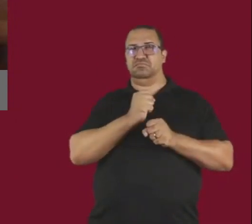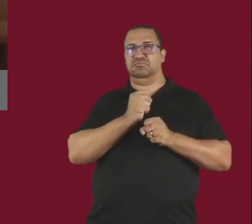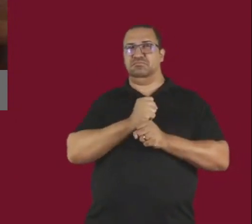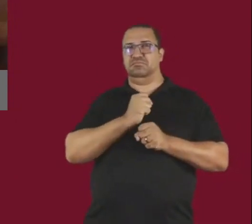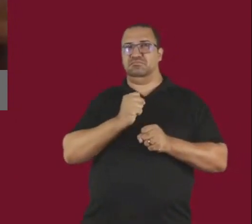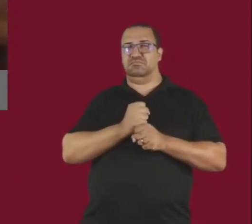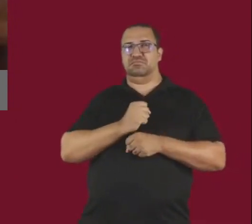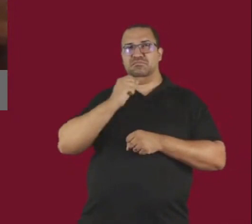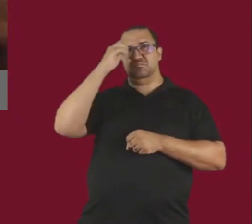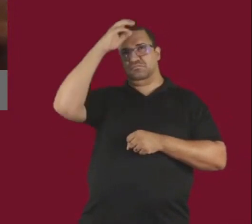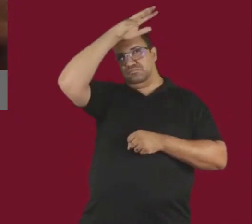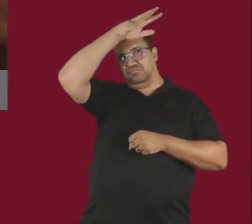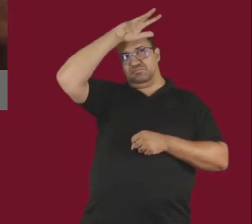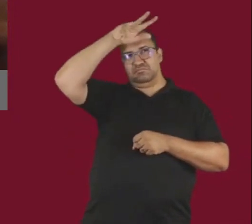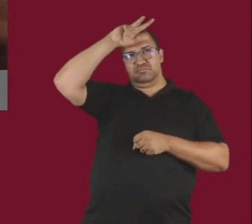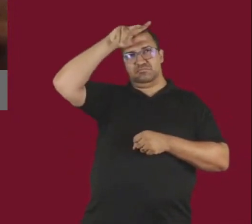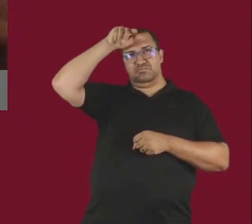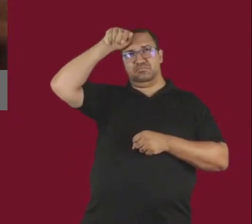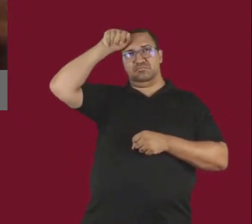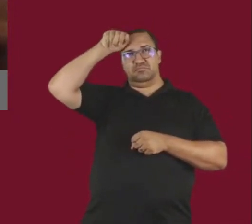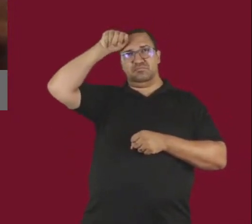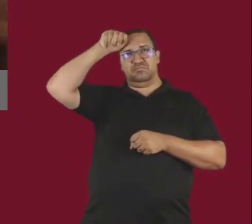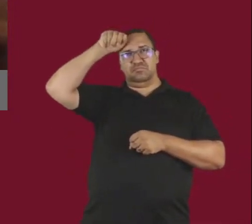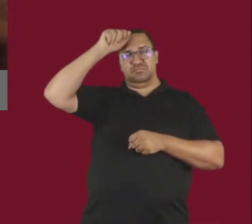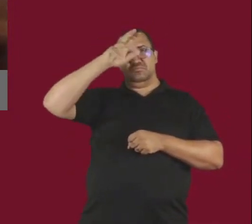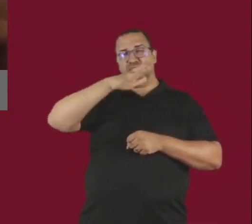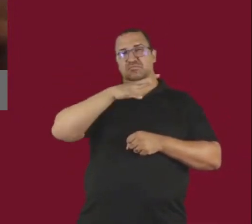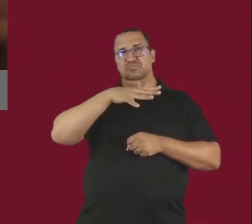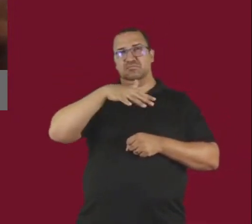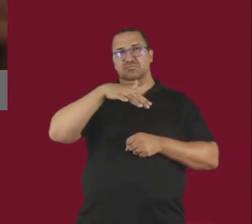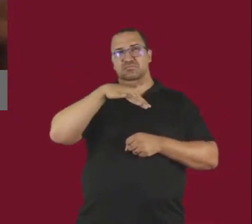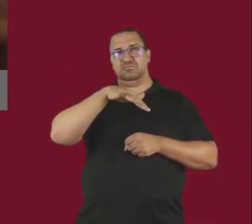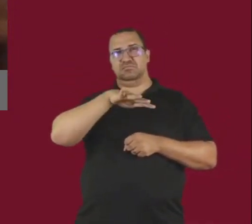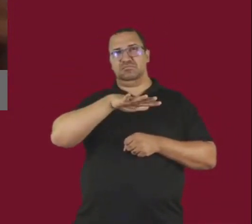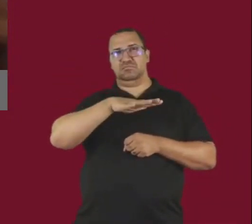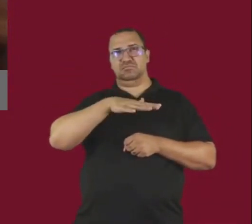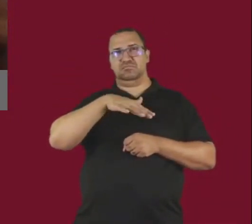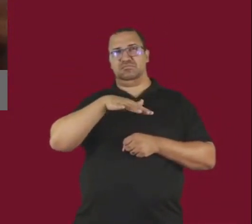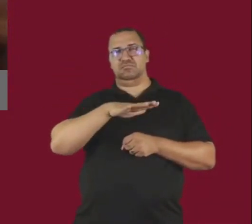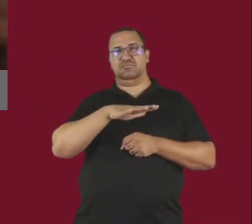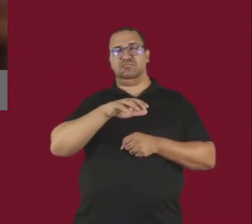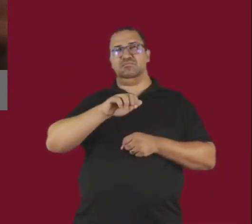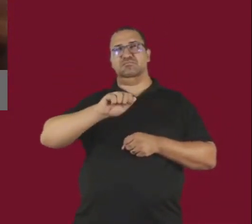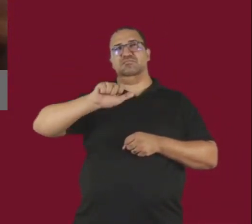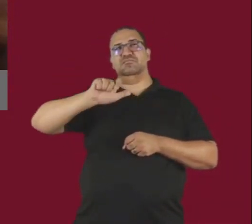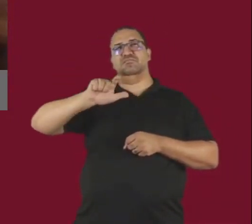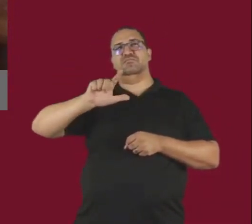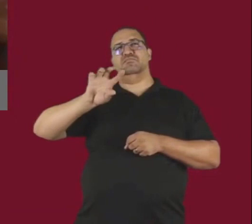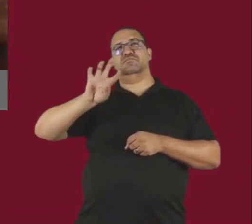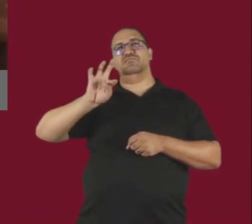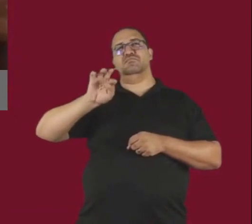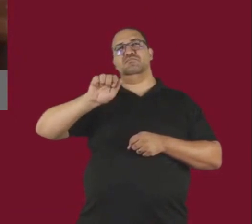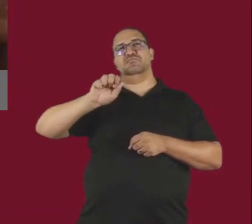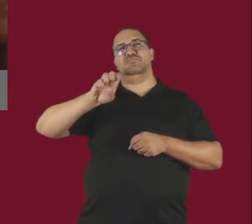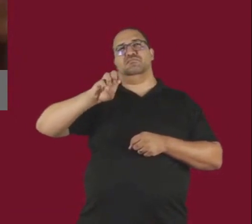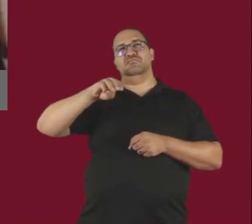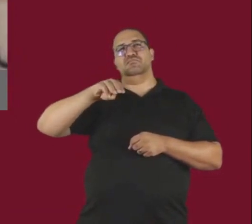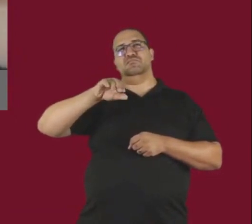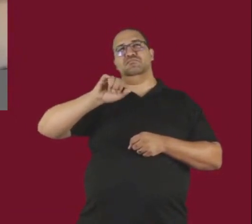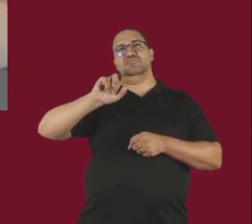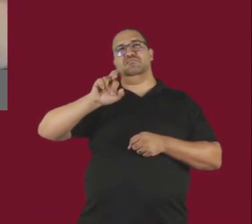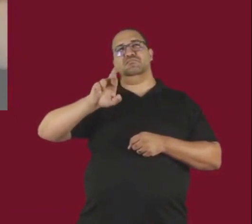cortando, mandando derrubar uma castanheira gigantesca aqui em Altamira, como símbolo do